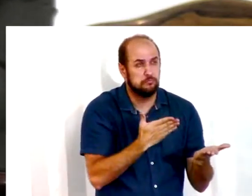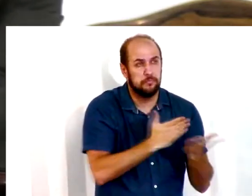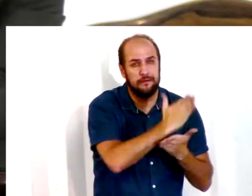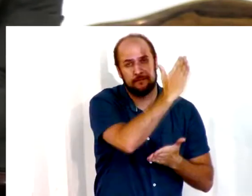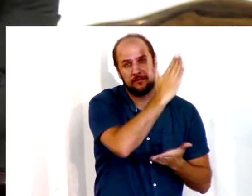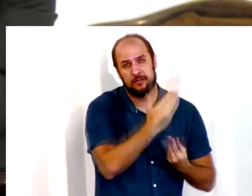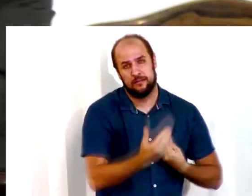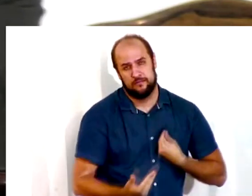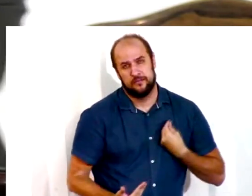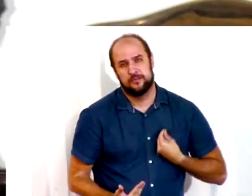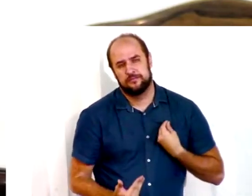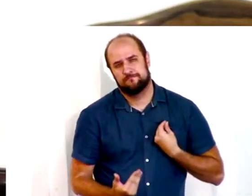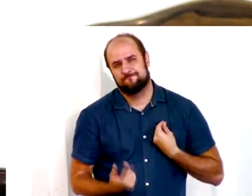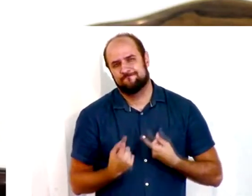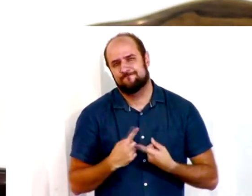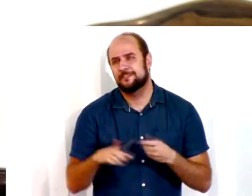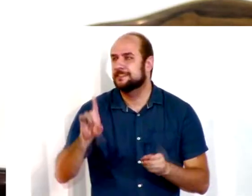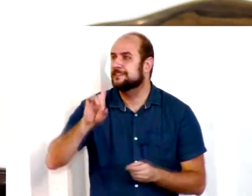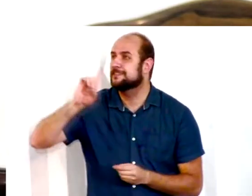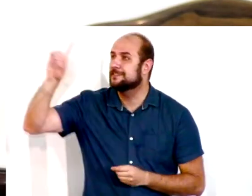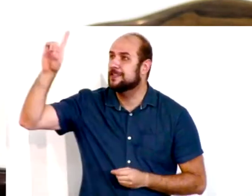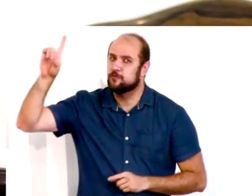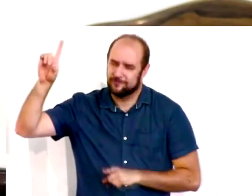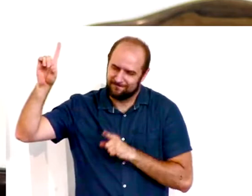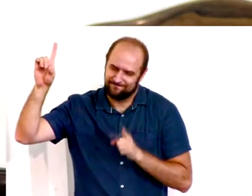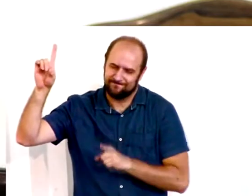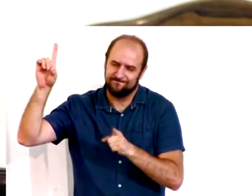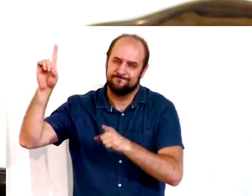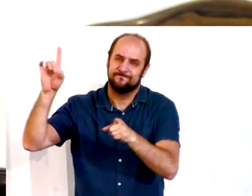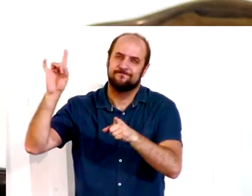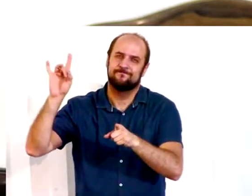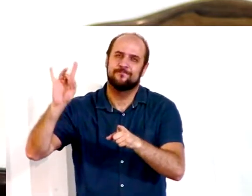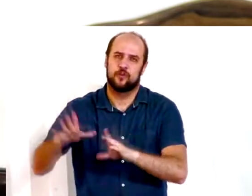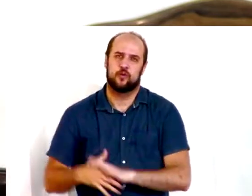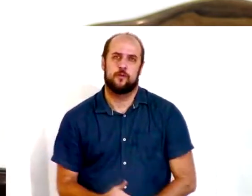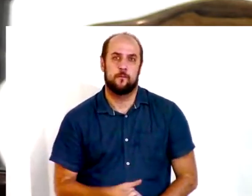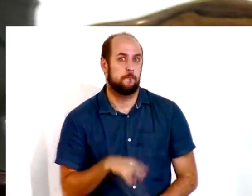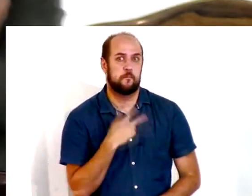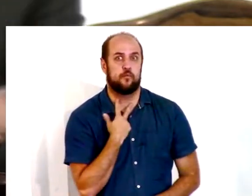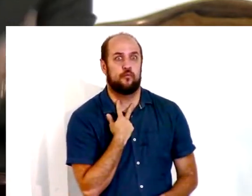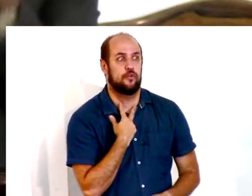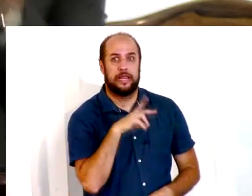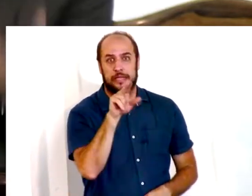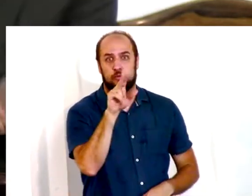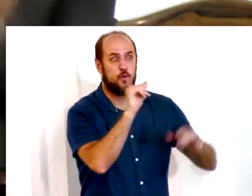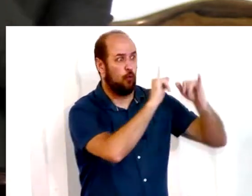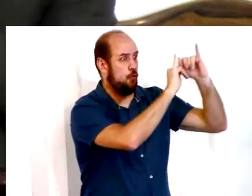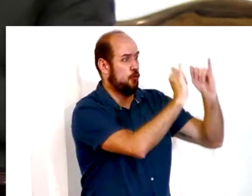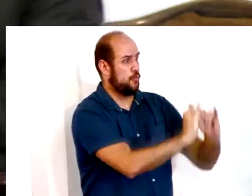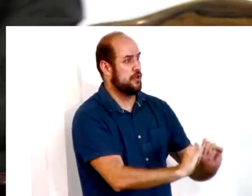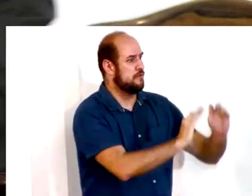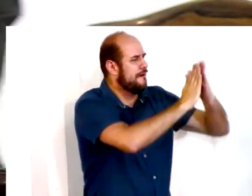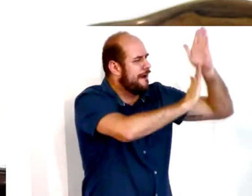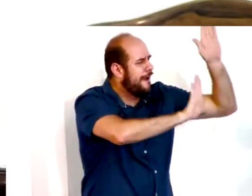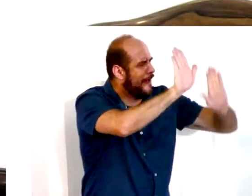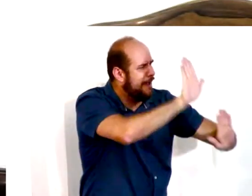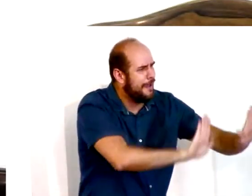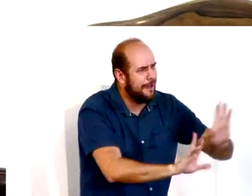amar pessoas, mas não dar às pessoas a adoração que é somente devida ao